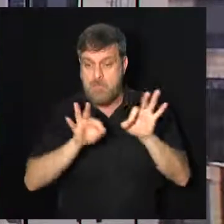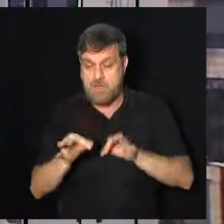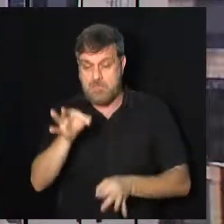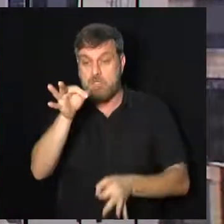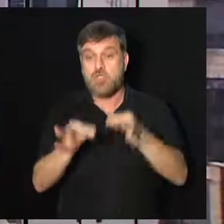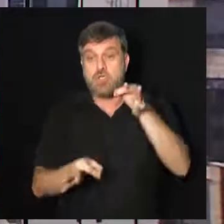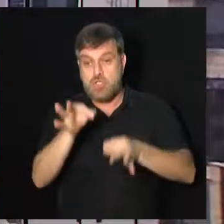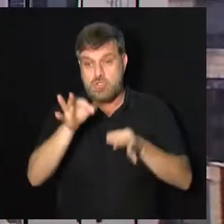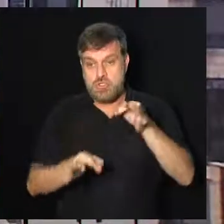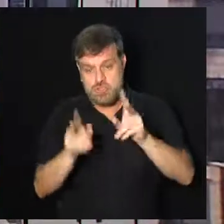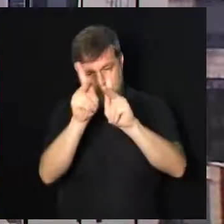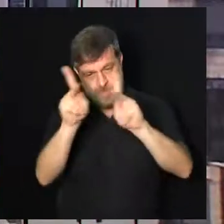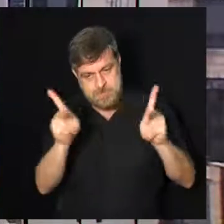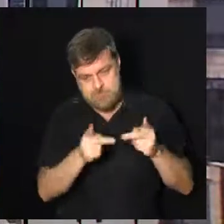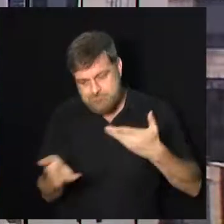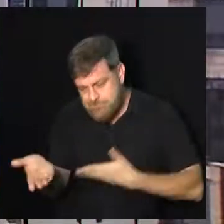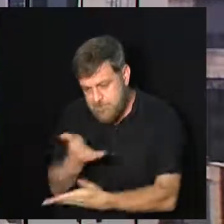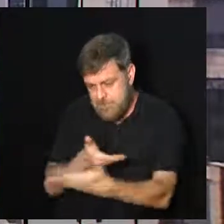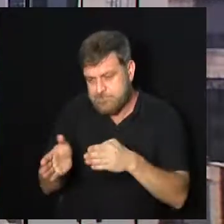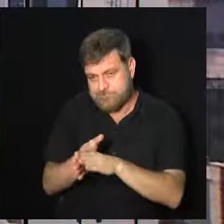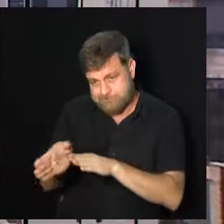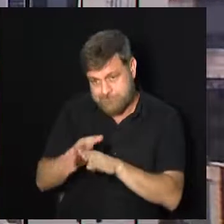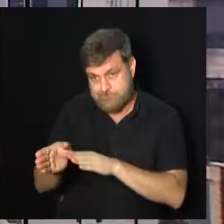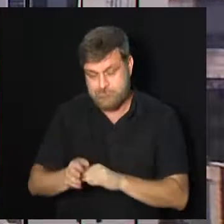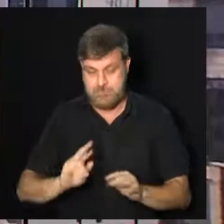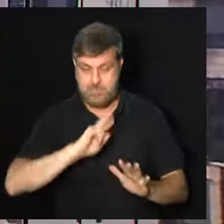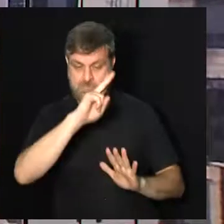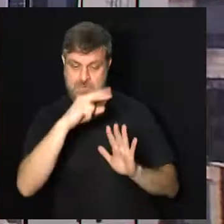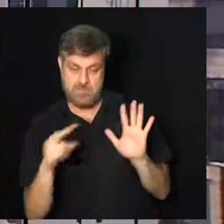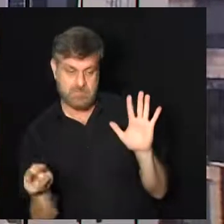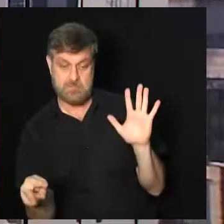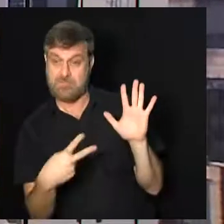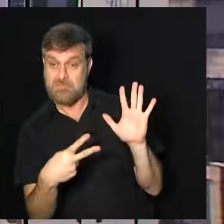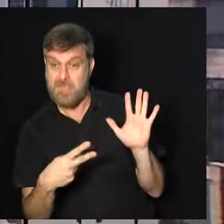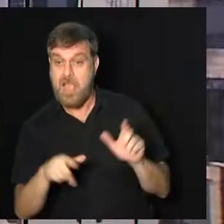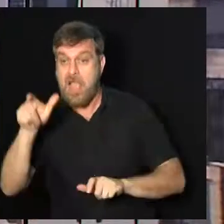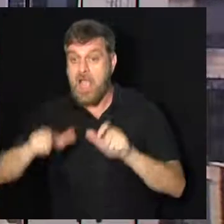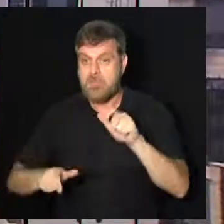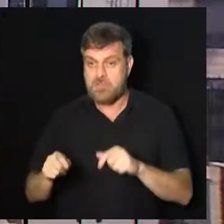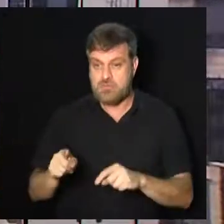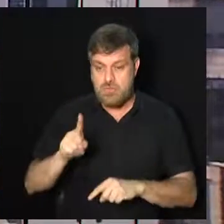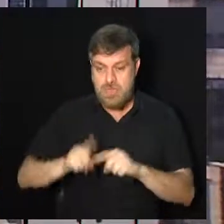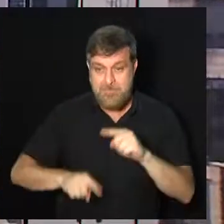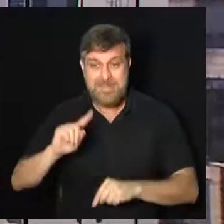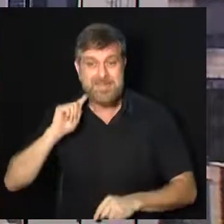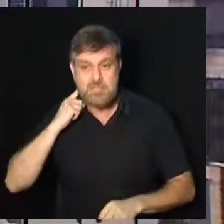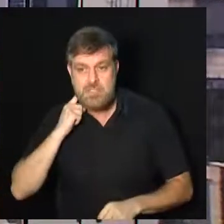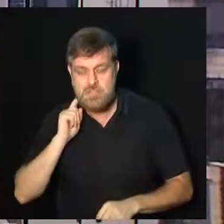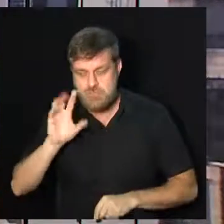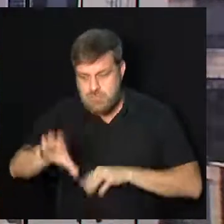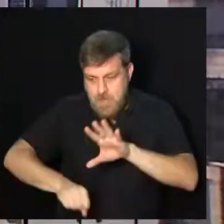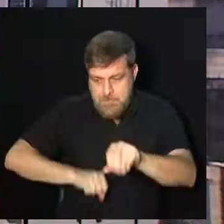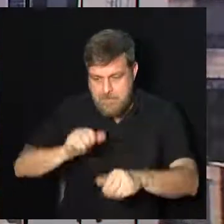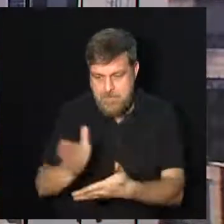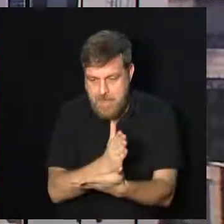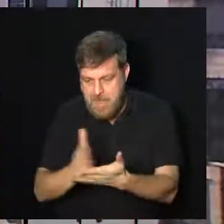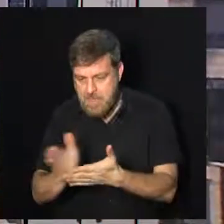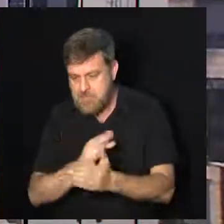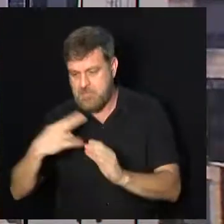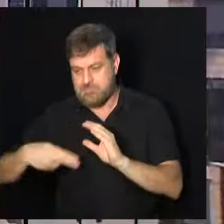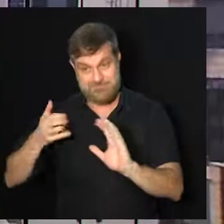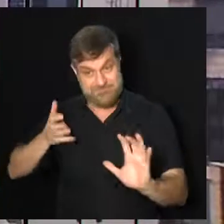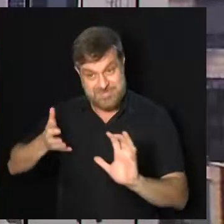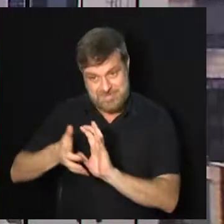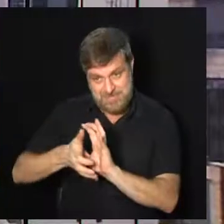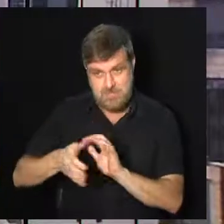justiça restaurativa, giro ambiental com o papel dos catadores de recicláveis na gestão de resíduos em Campinas